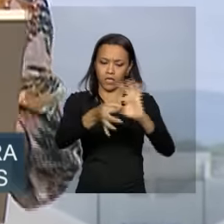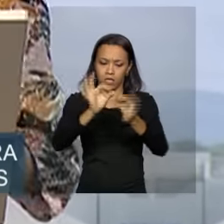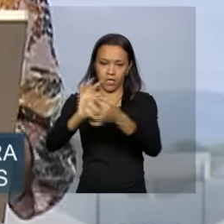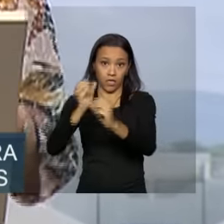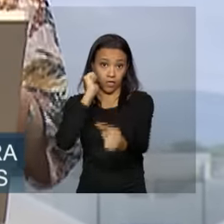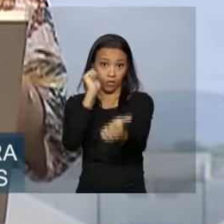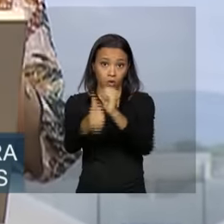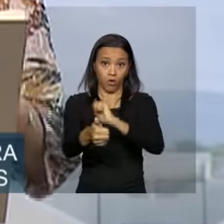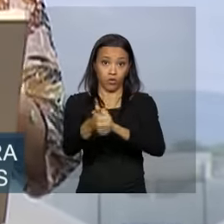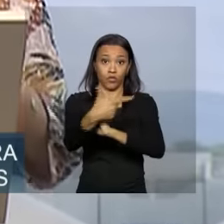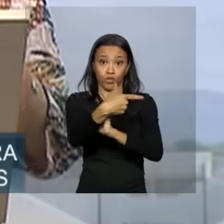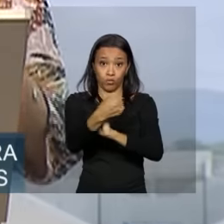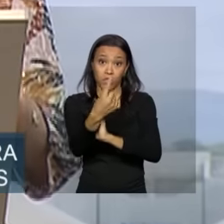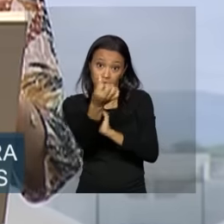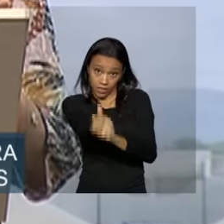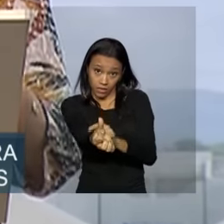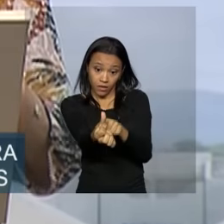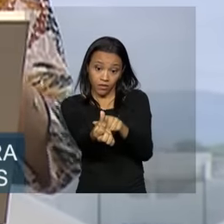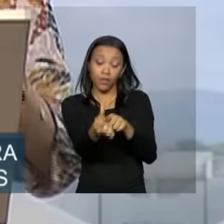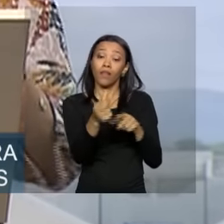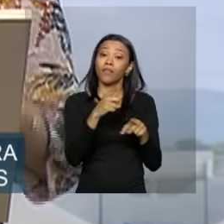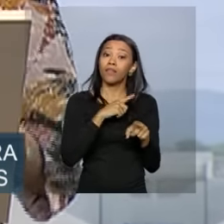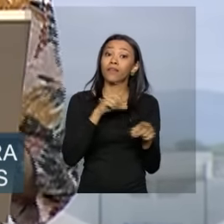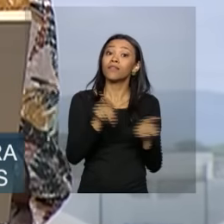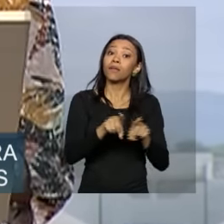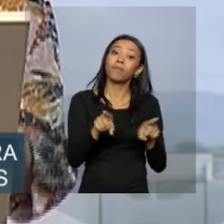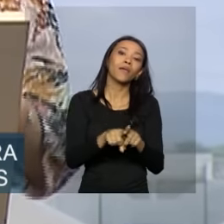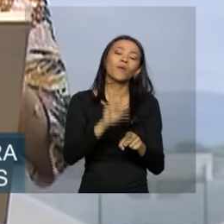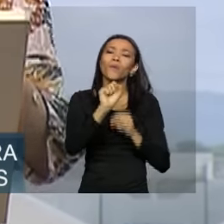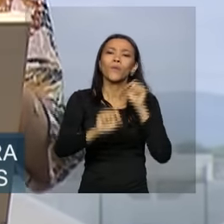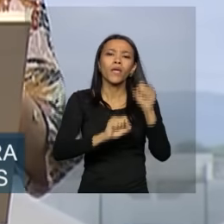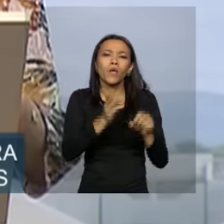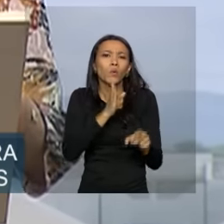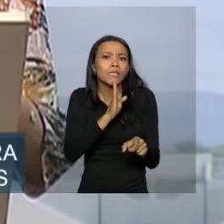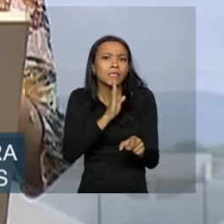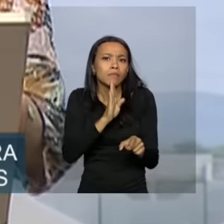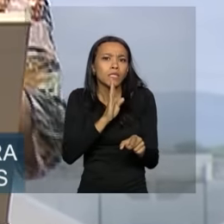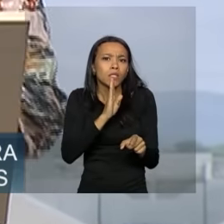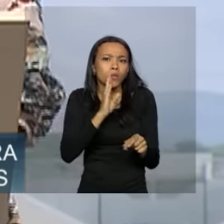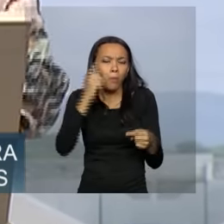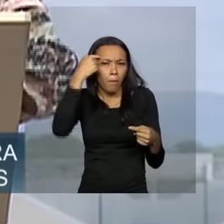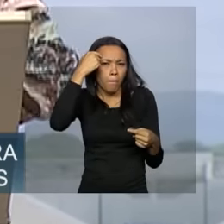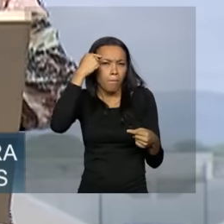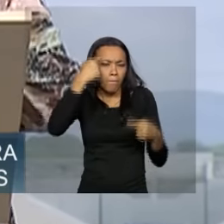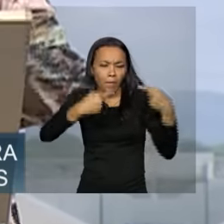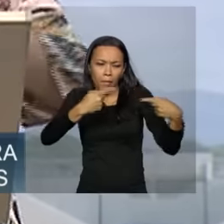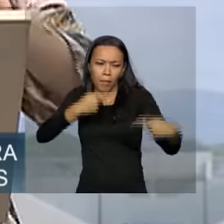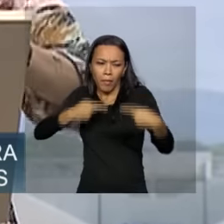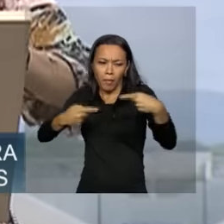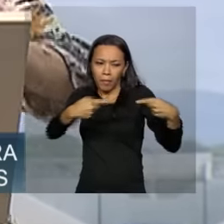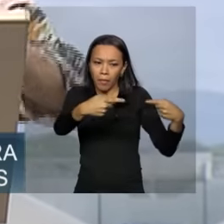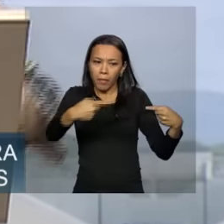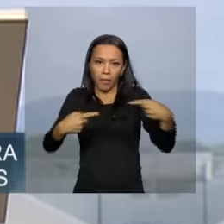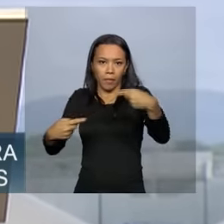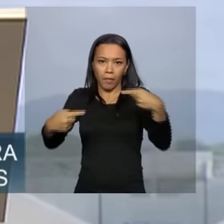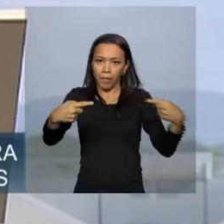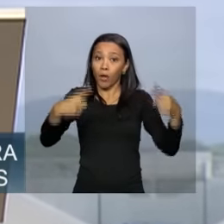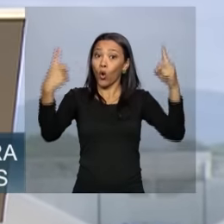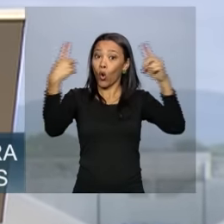esporte, tem também Olimpíada do conhecimento, em que as pessoas, os alunos,